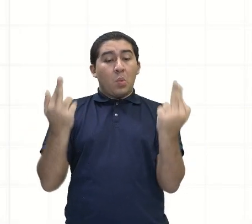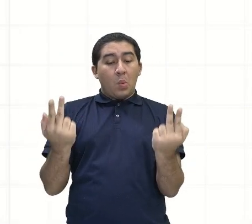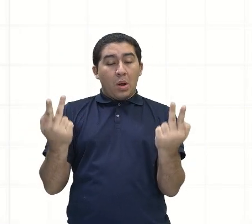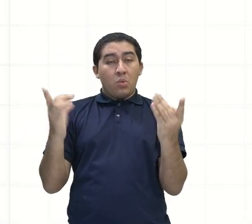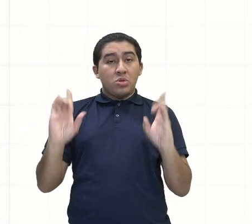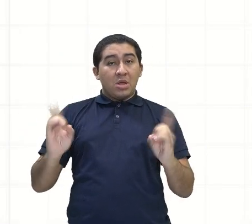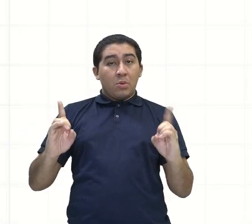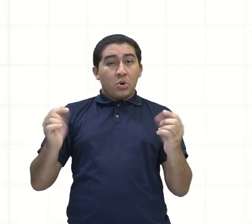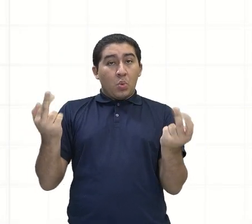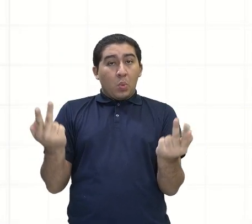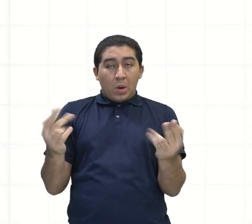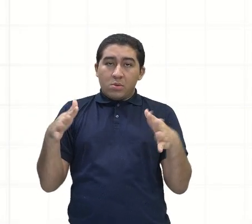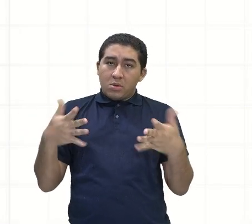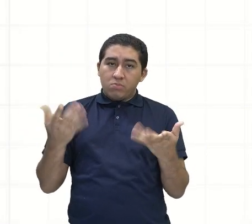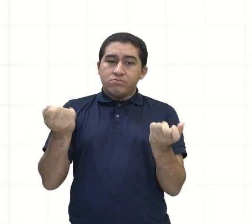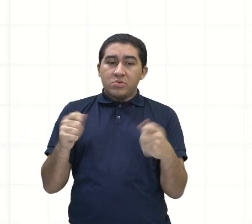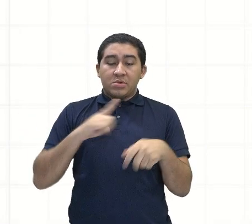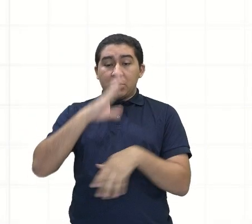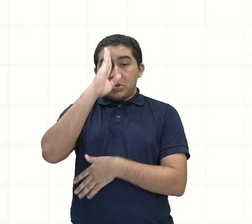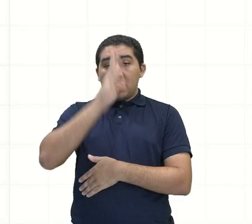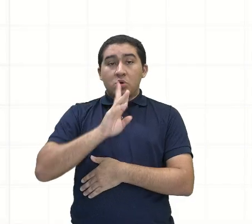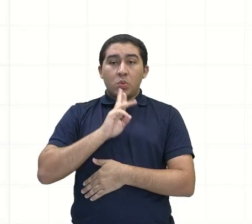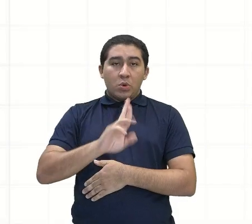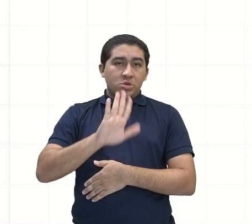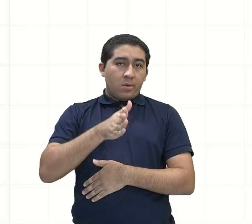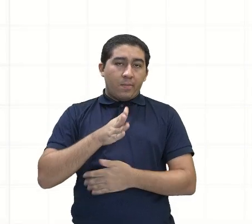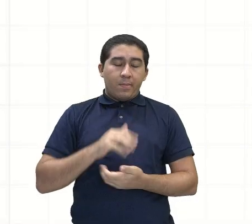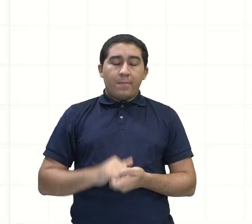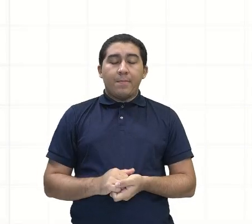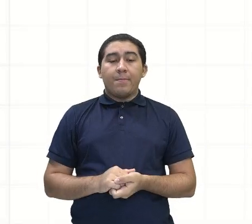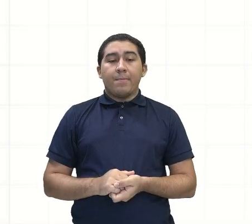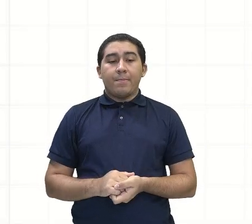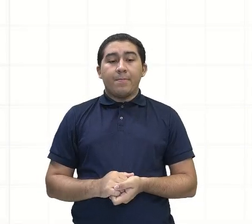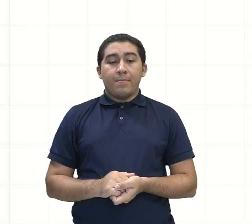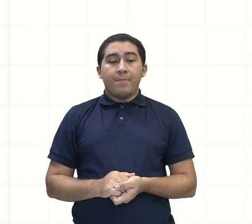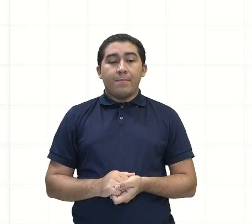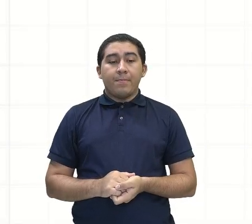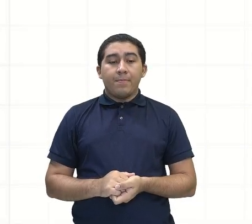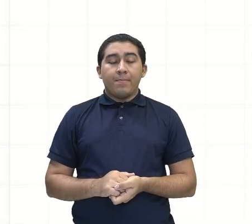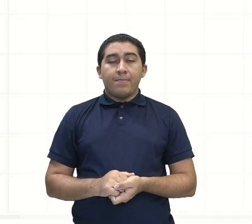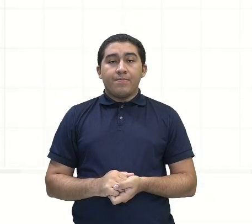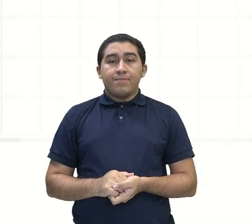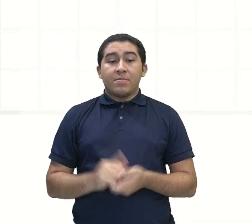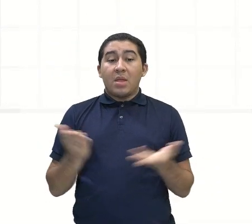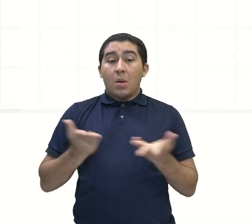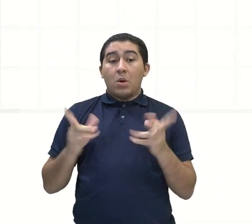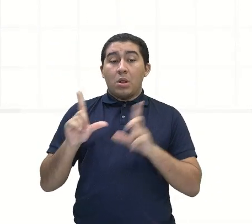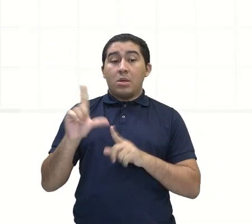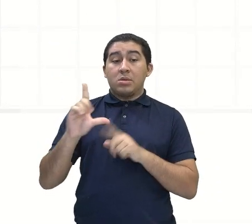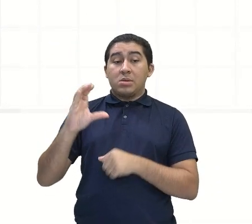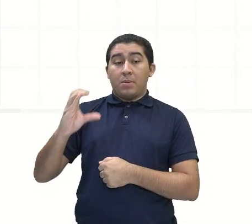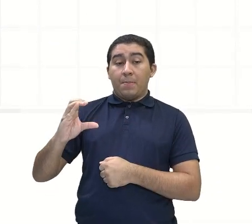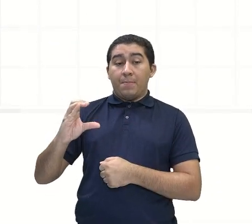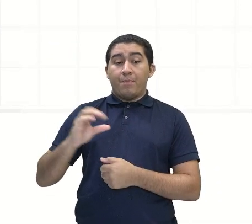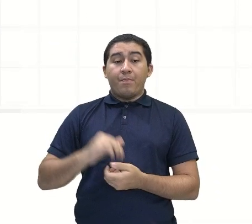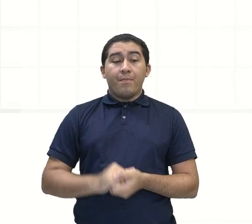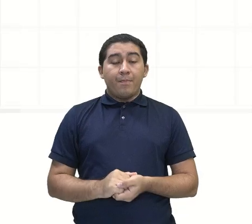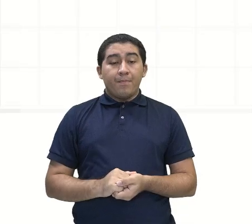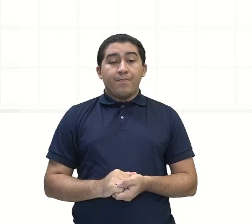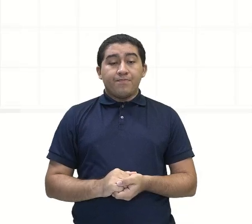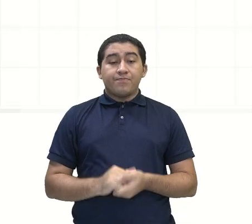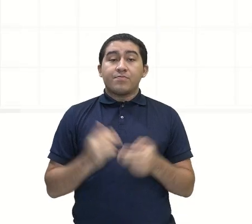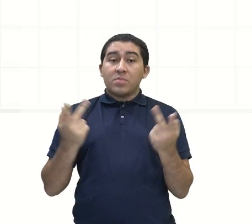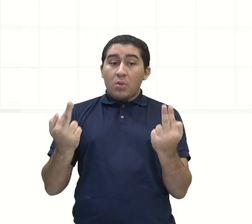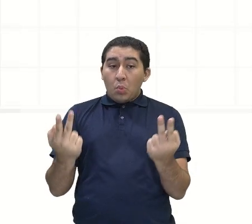gente conseguiria também matar de cara essa letra B. E a letra C? Letra C,